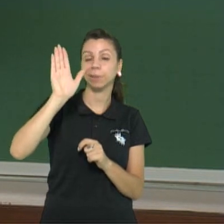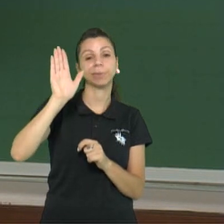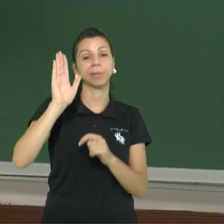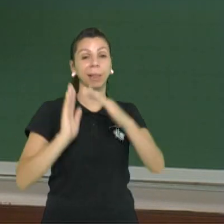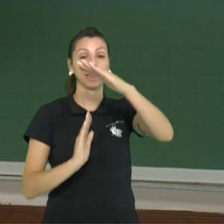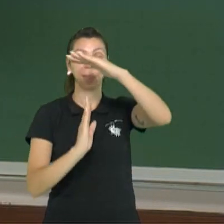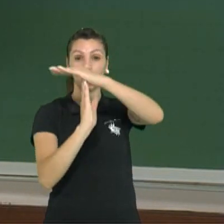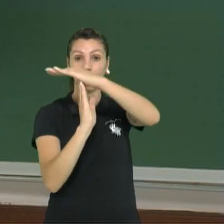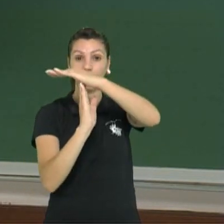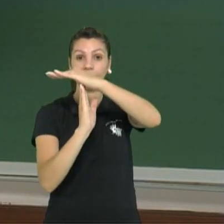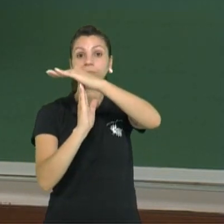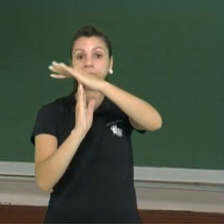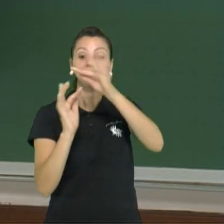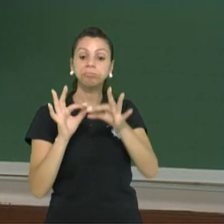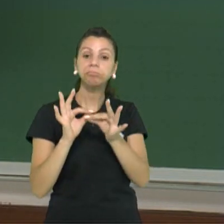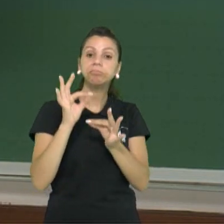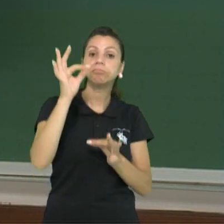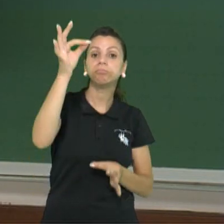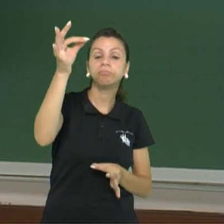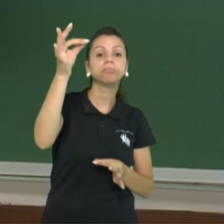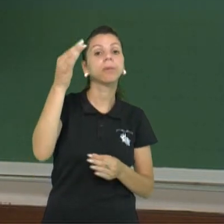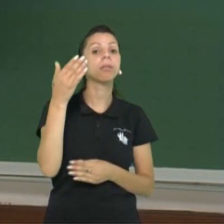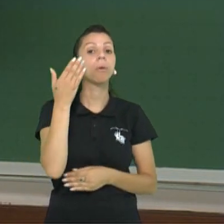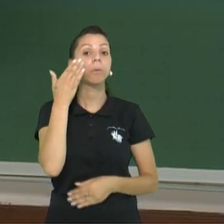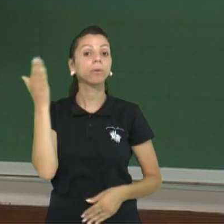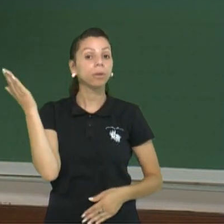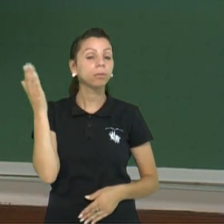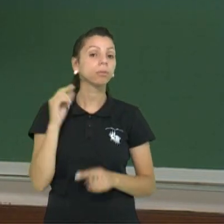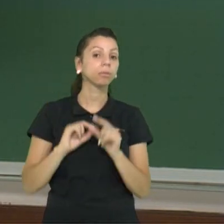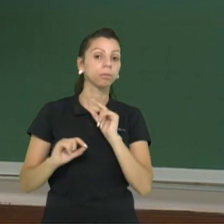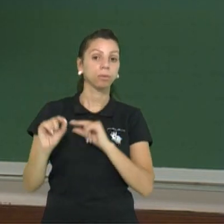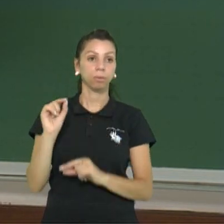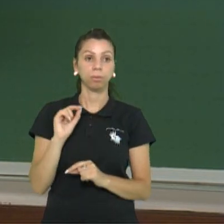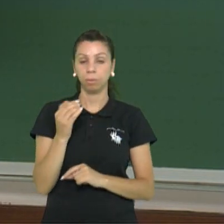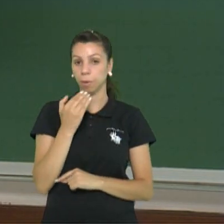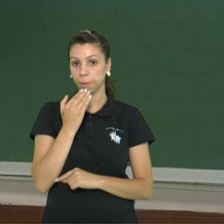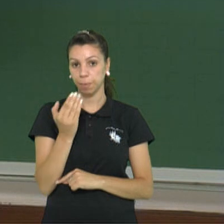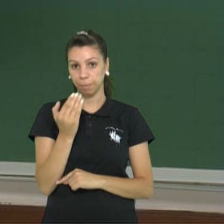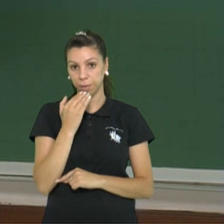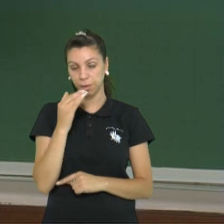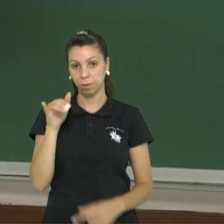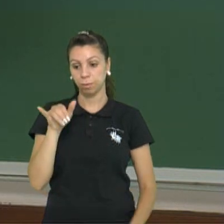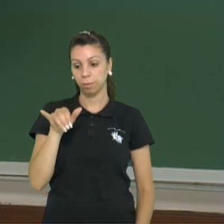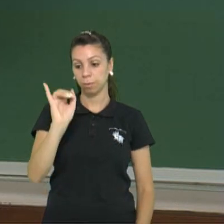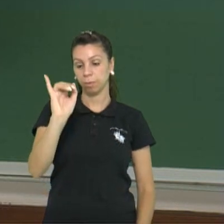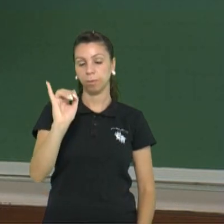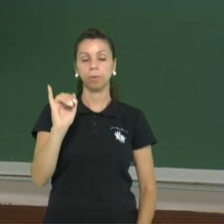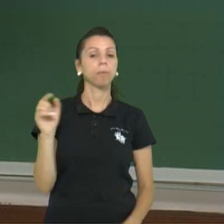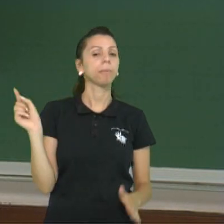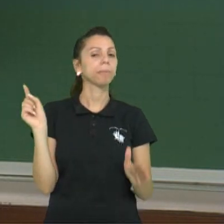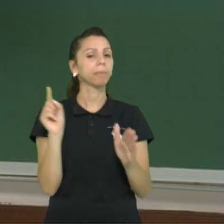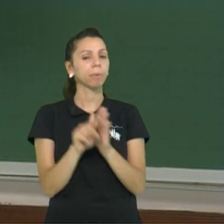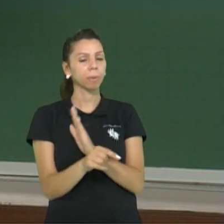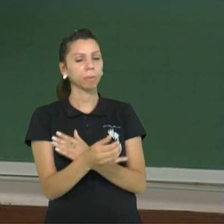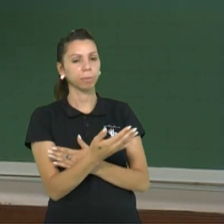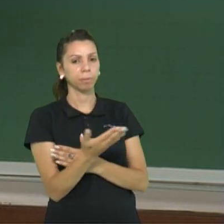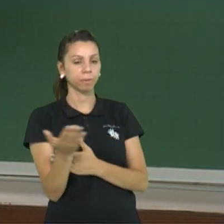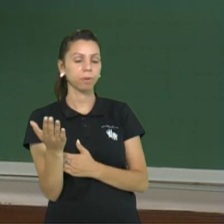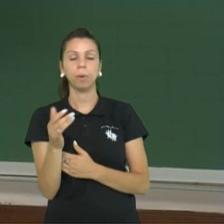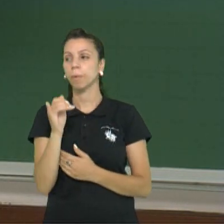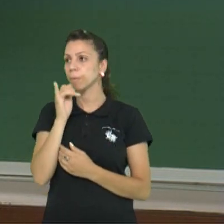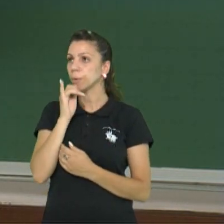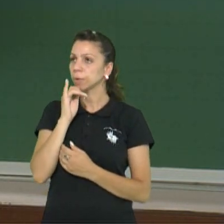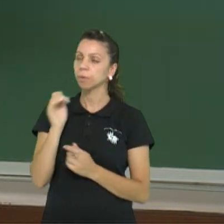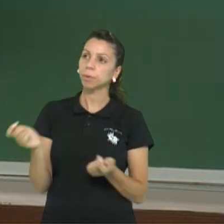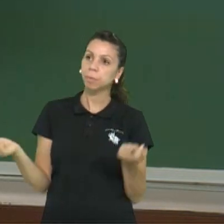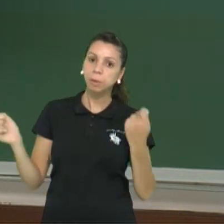máxima, nesse caso aí, o que eu estou pedindo? Eu estou pedindo o y do vértice. Quando eu pergunto para você o que